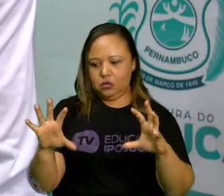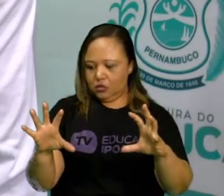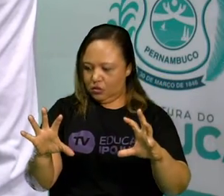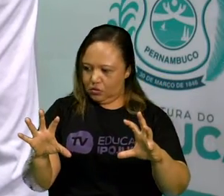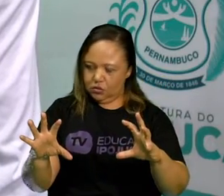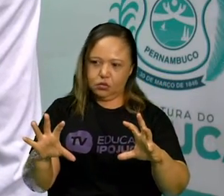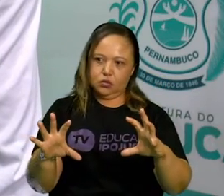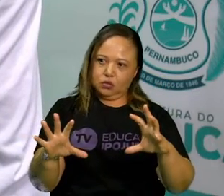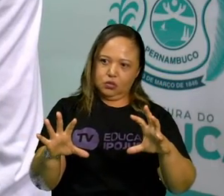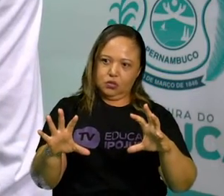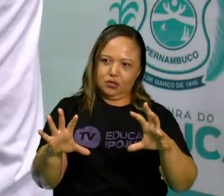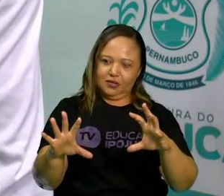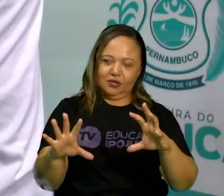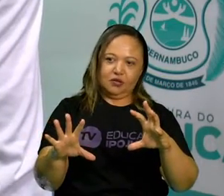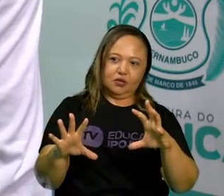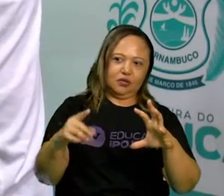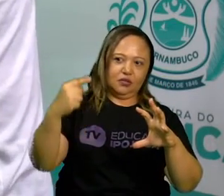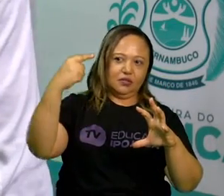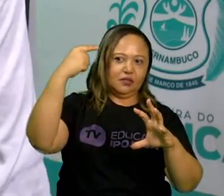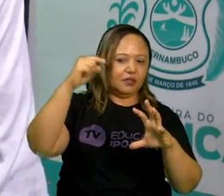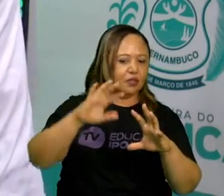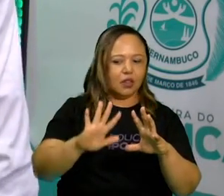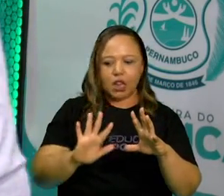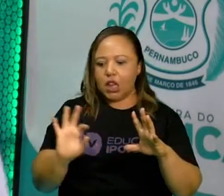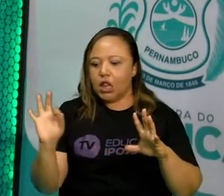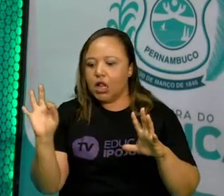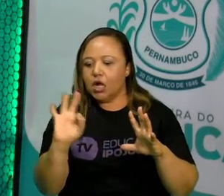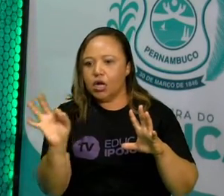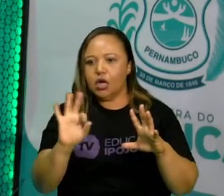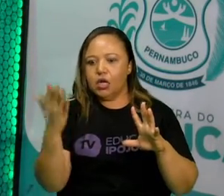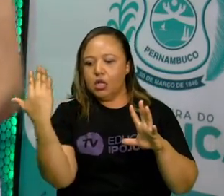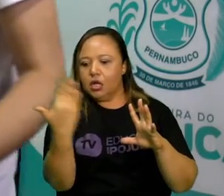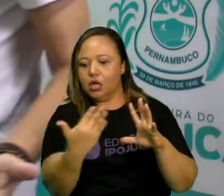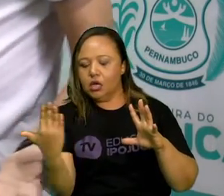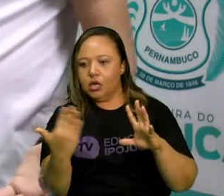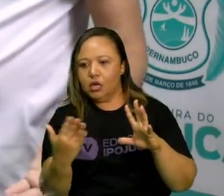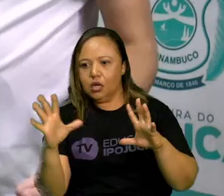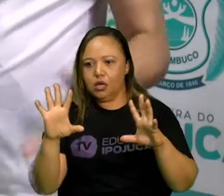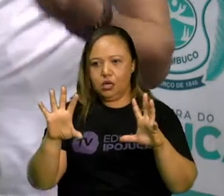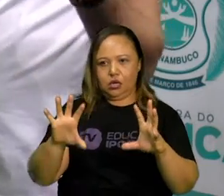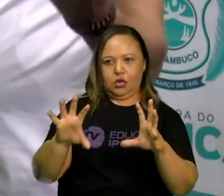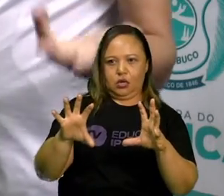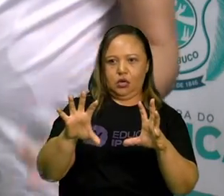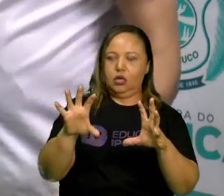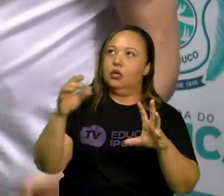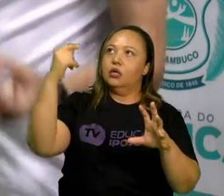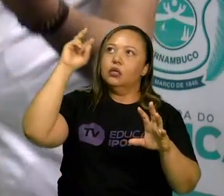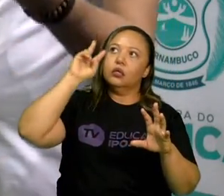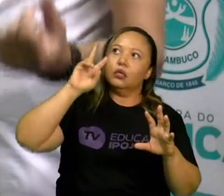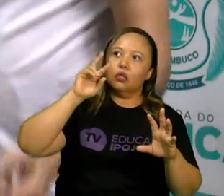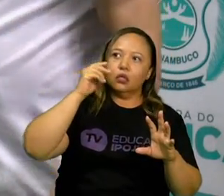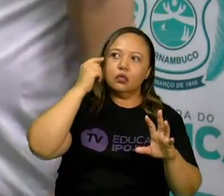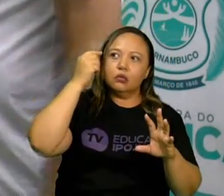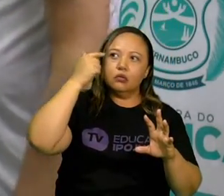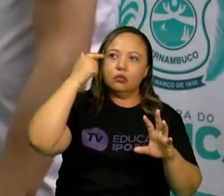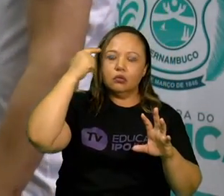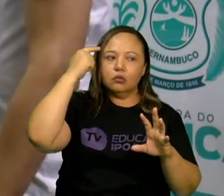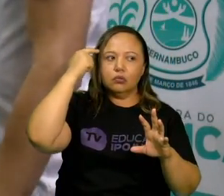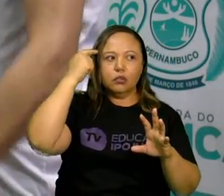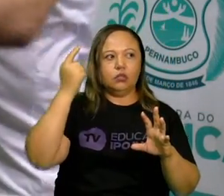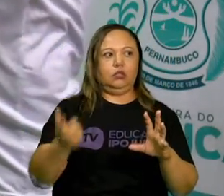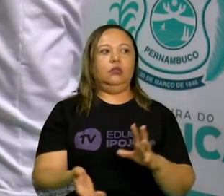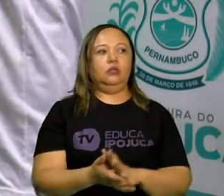a força que você precisa para empurrar mas não tem nada minha filha entendeu olha só então é isso é disso que a gente tá